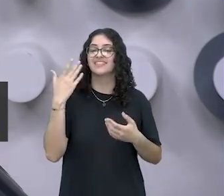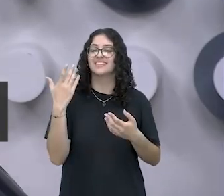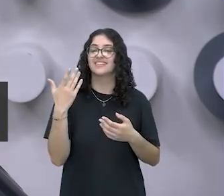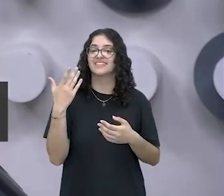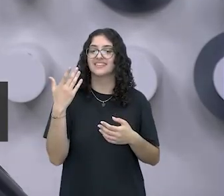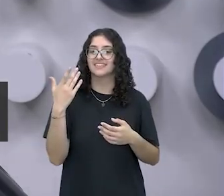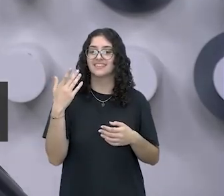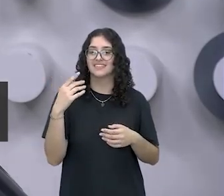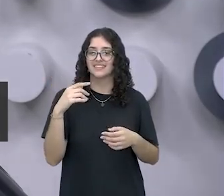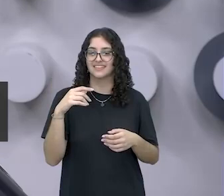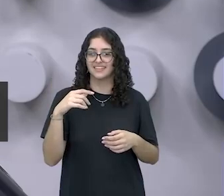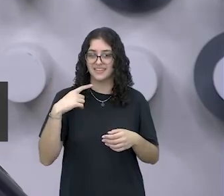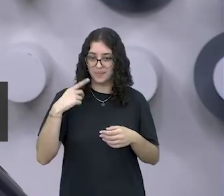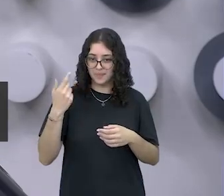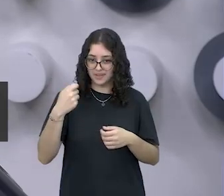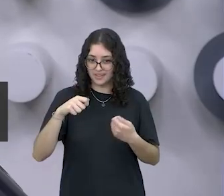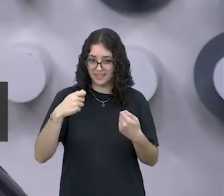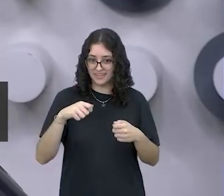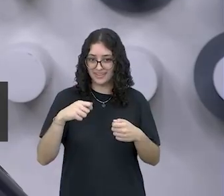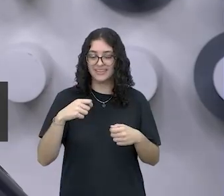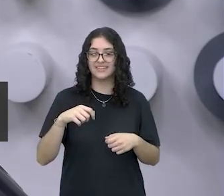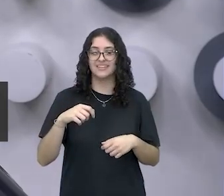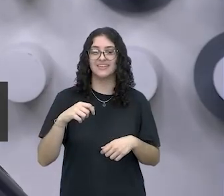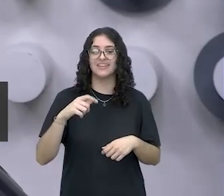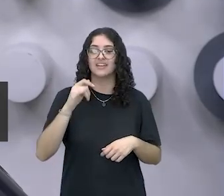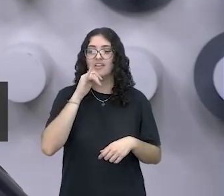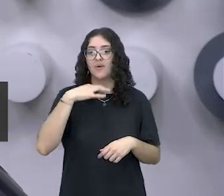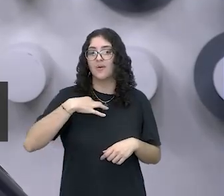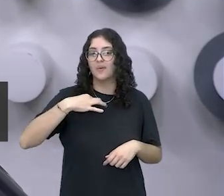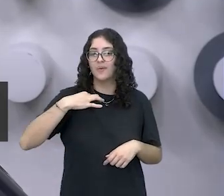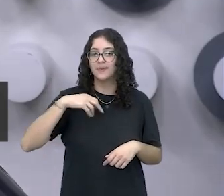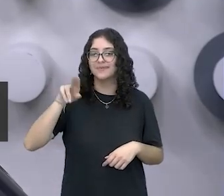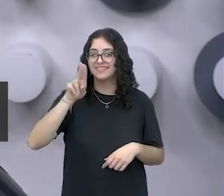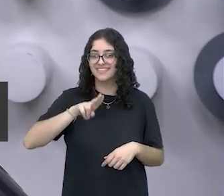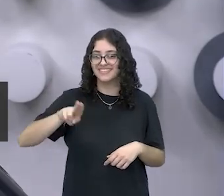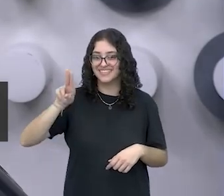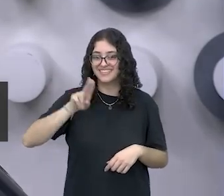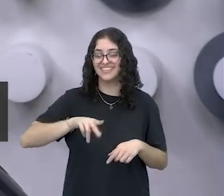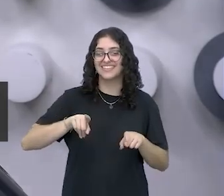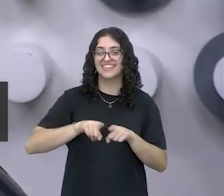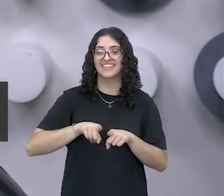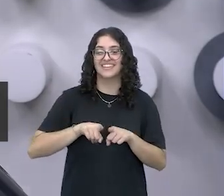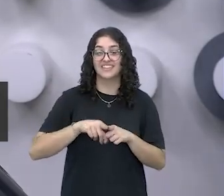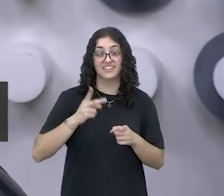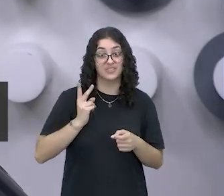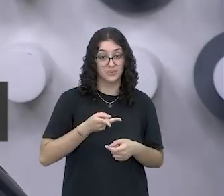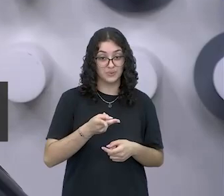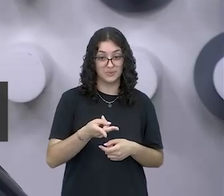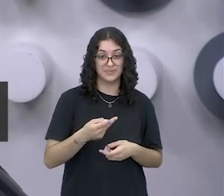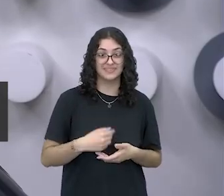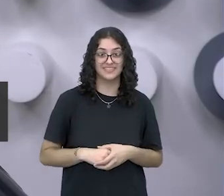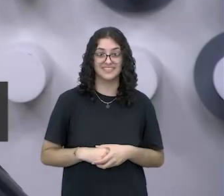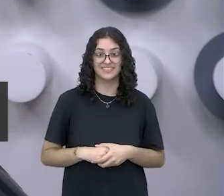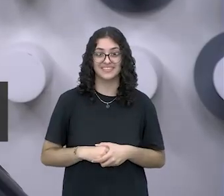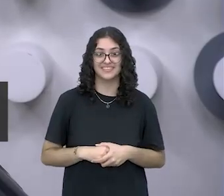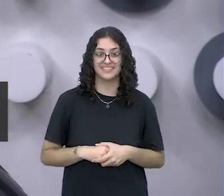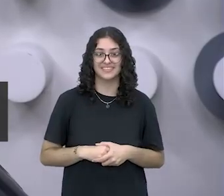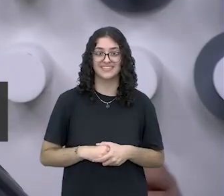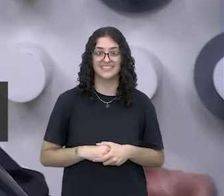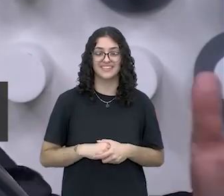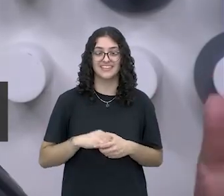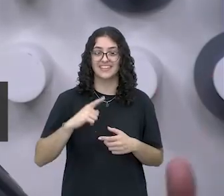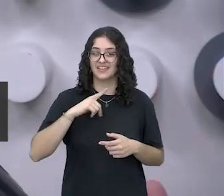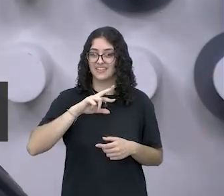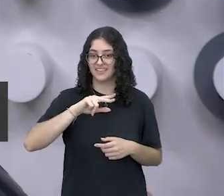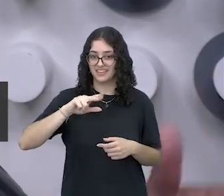comprar meu arroz, meu feijão, preciso comprar a roupa que eu vou vestir, fazer o uso diário, e